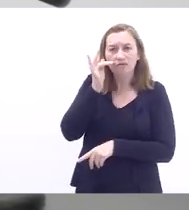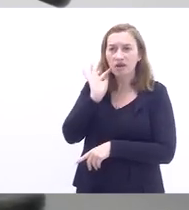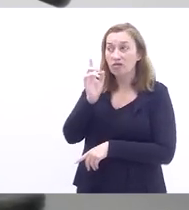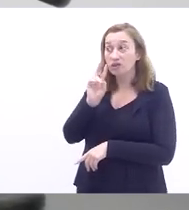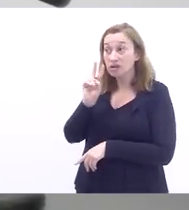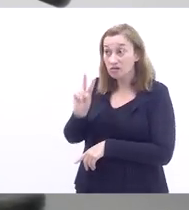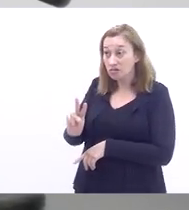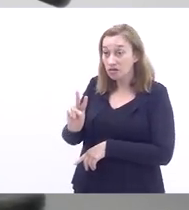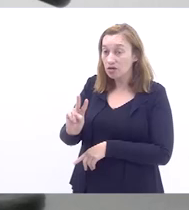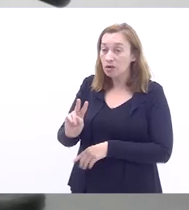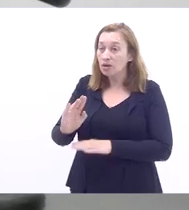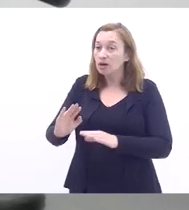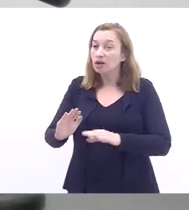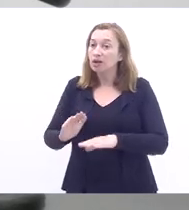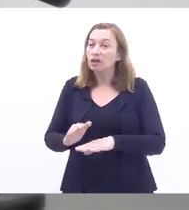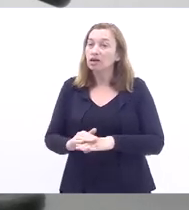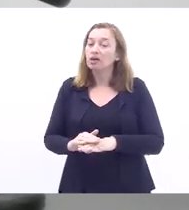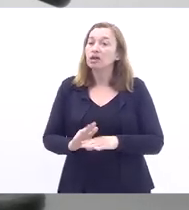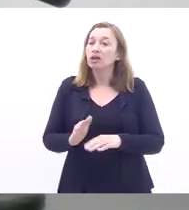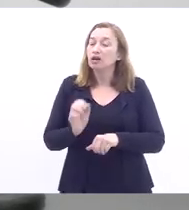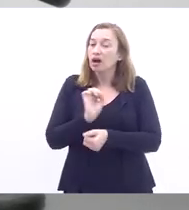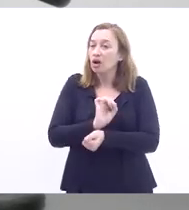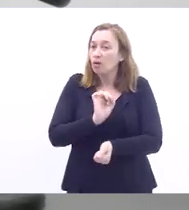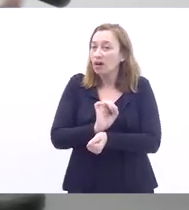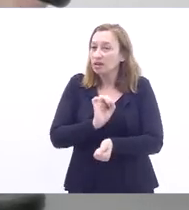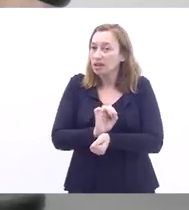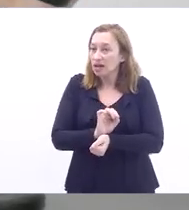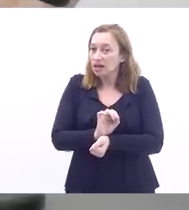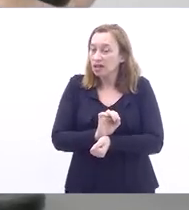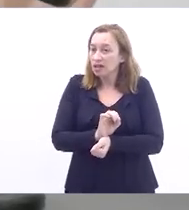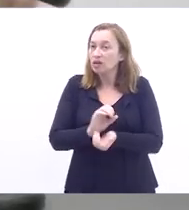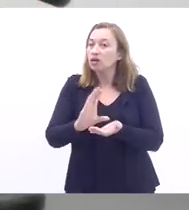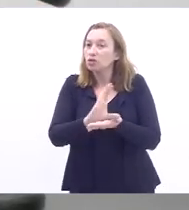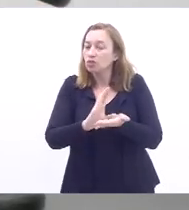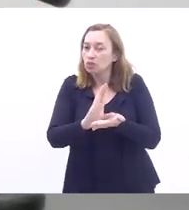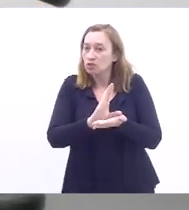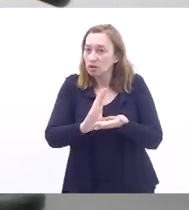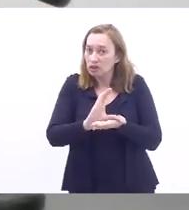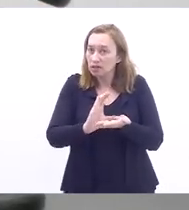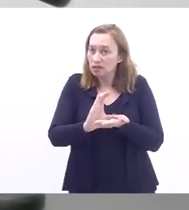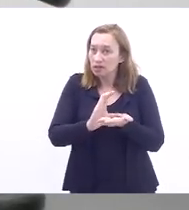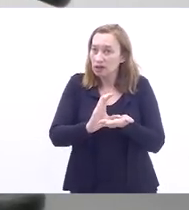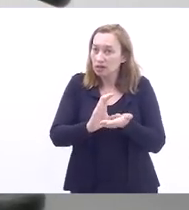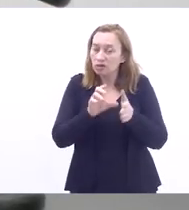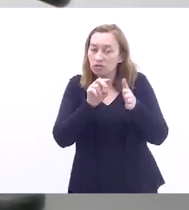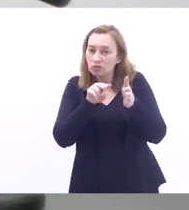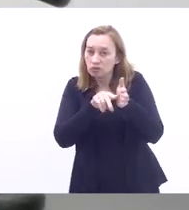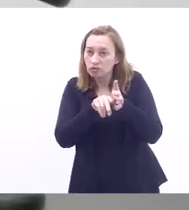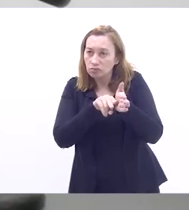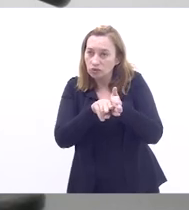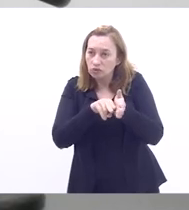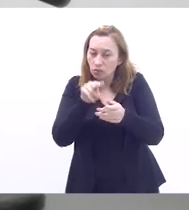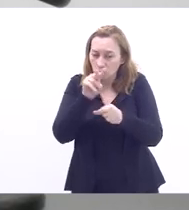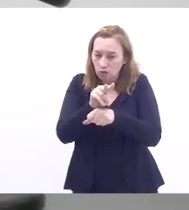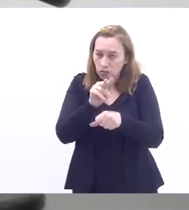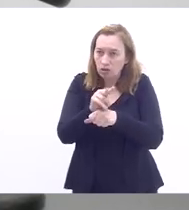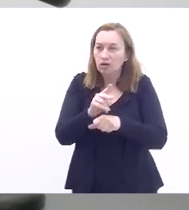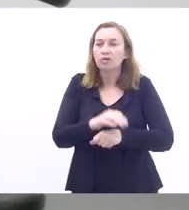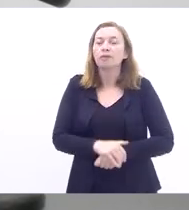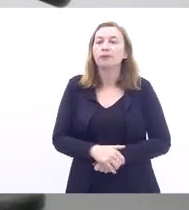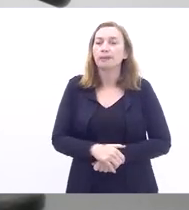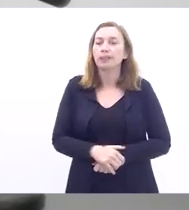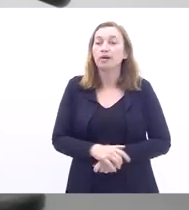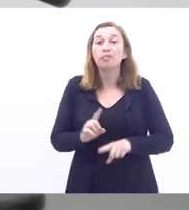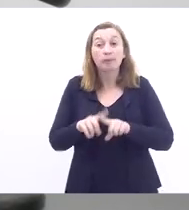viu acrescenta que a Priscila aguardar a manifestação do Conselho superior do regime que é que enfim o interventor de novo assim